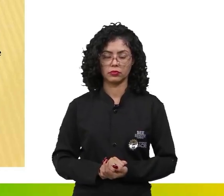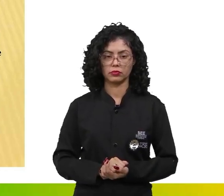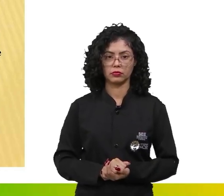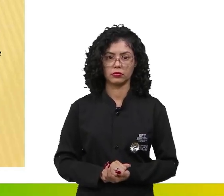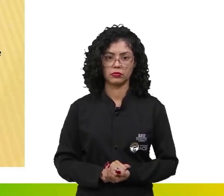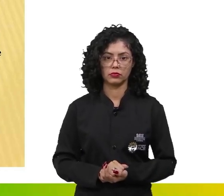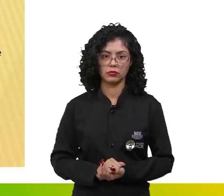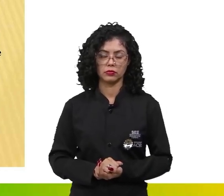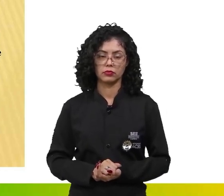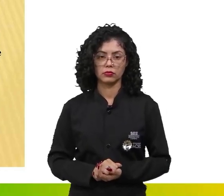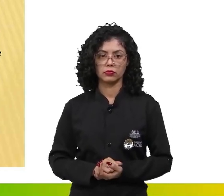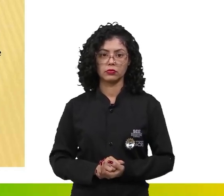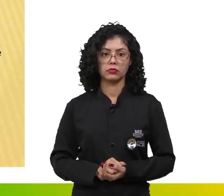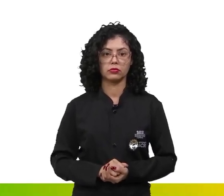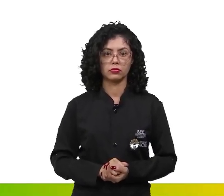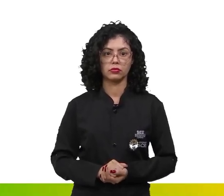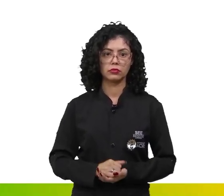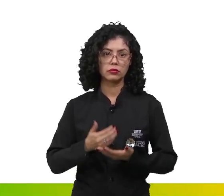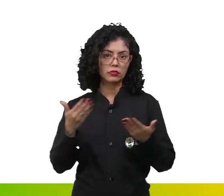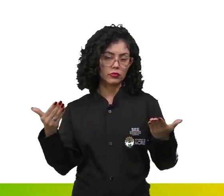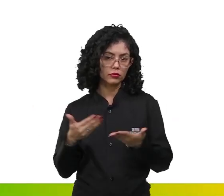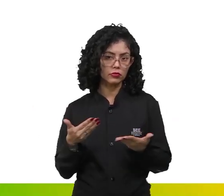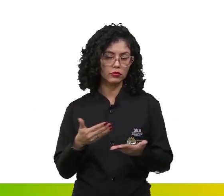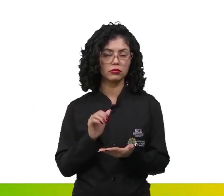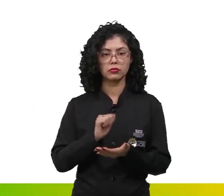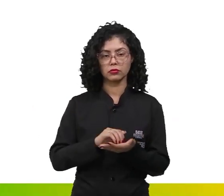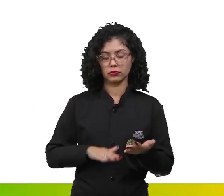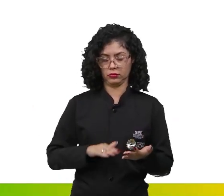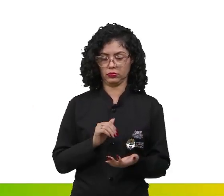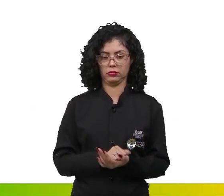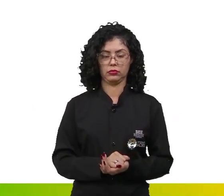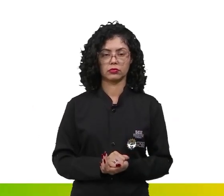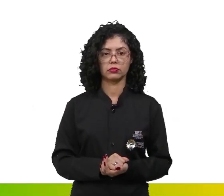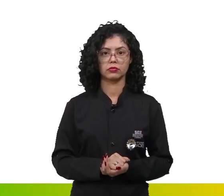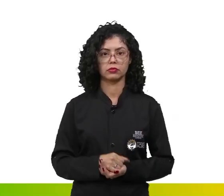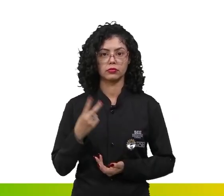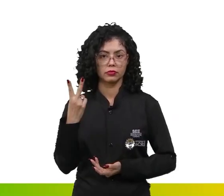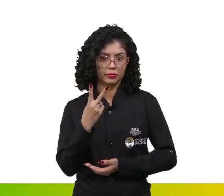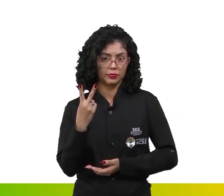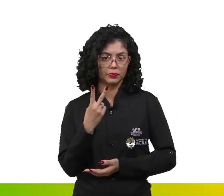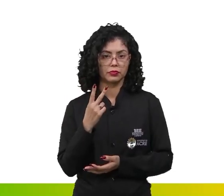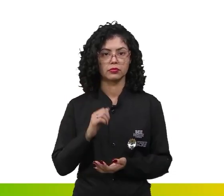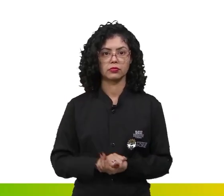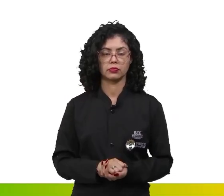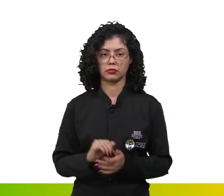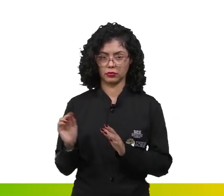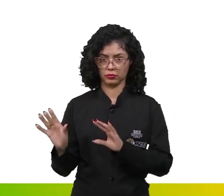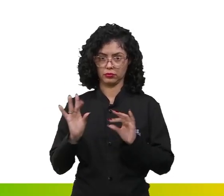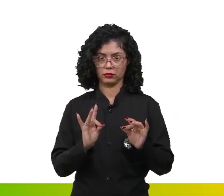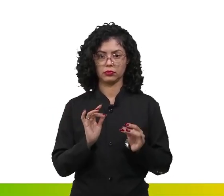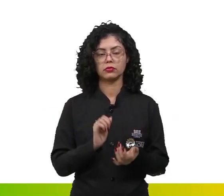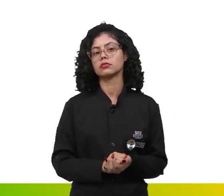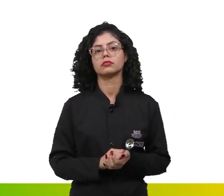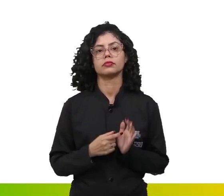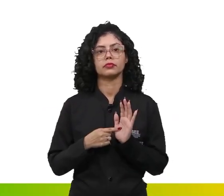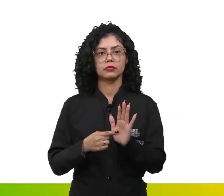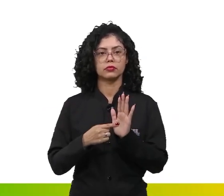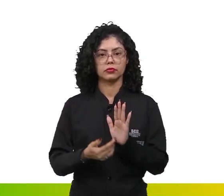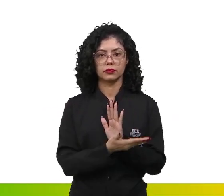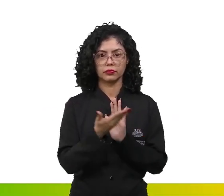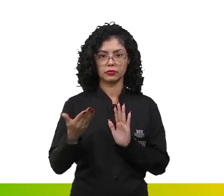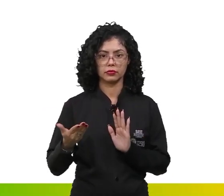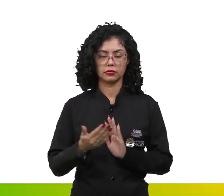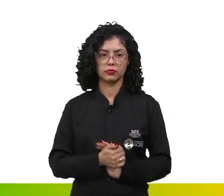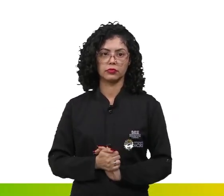Apartheid. Eu convido vocês agora a resolver 2 questões que eu trouxe para ilustrar a